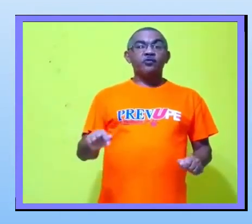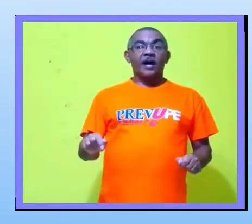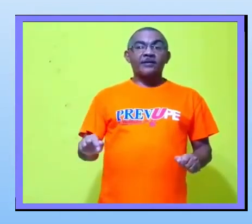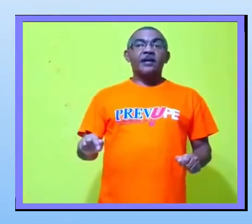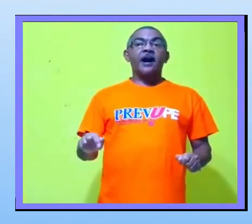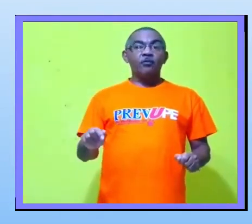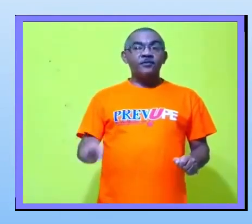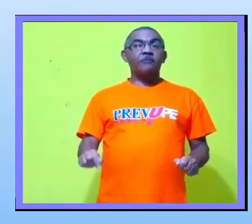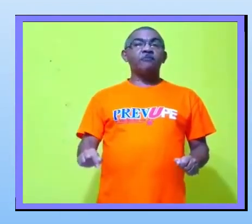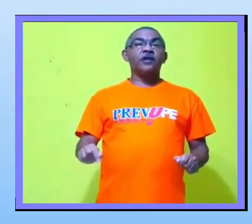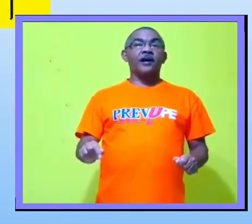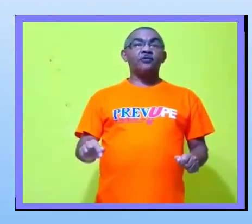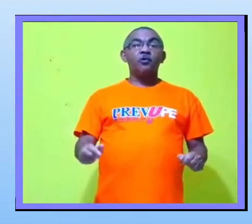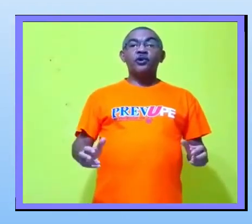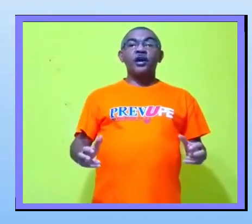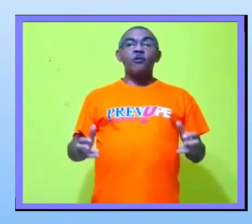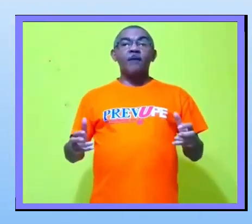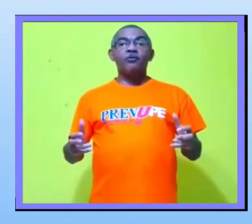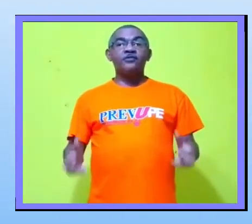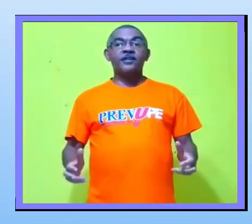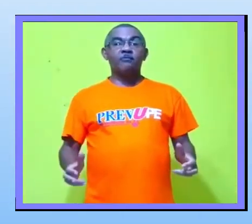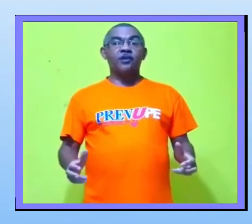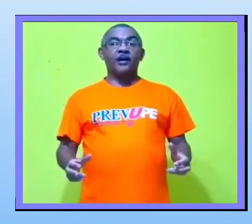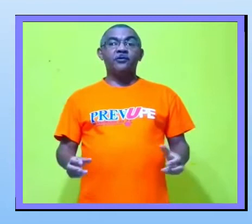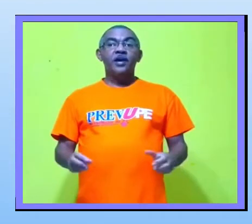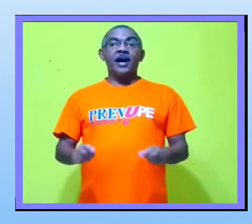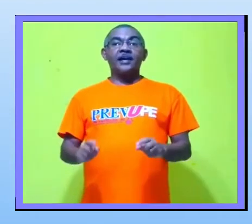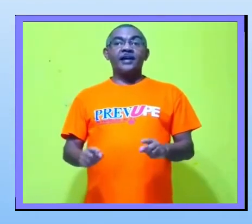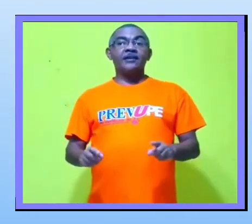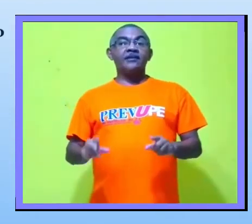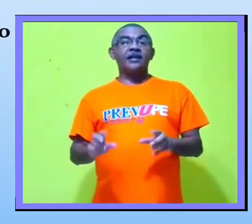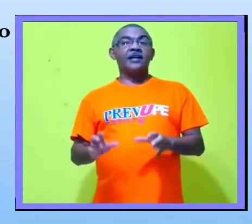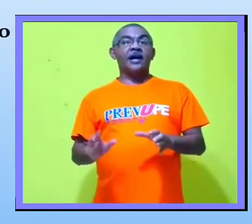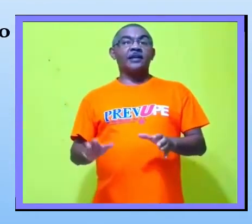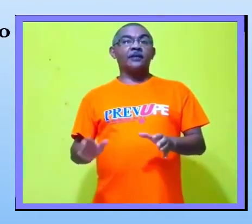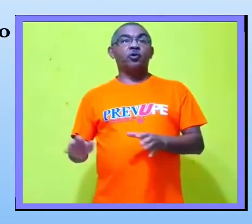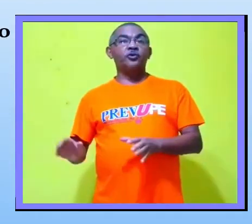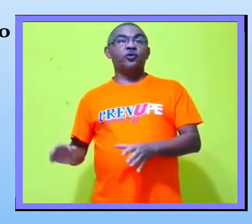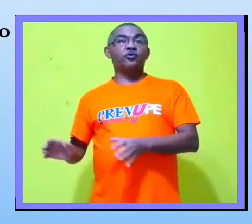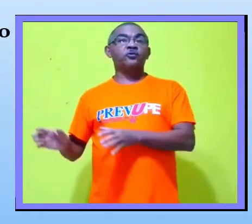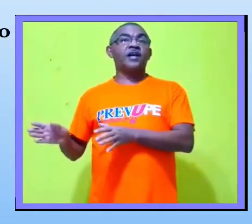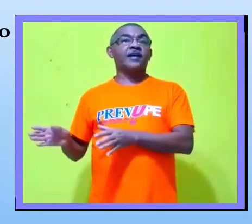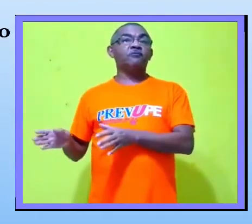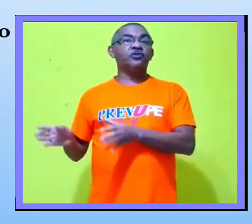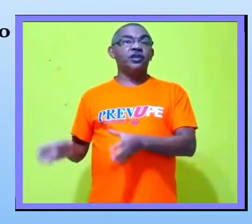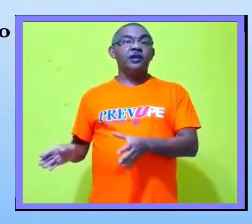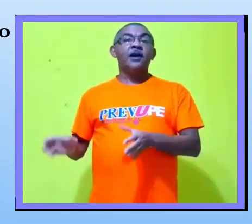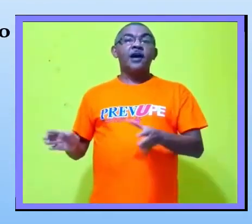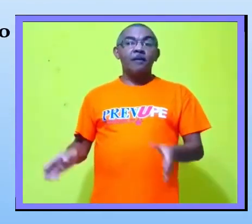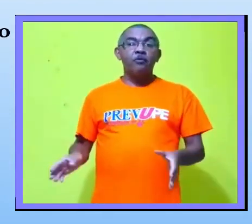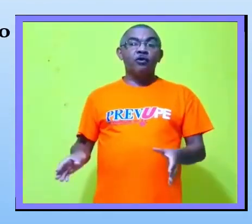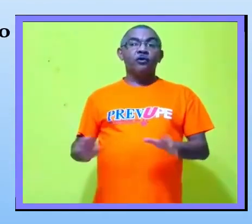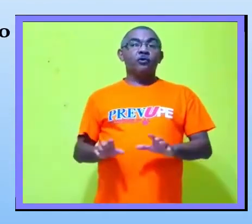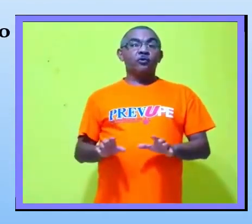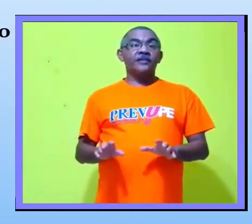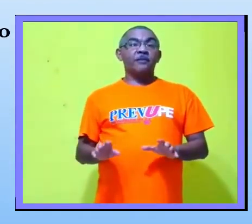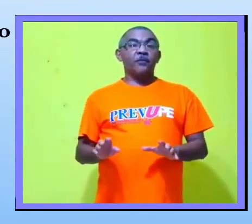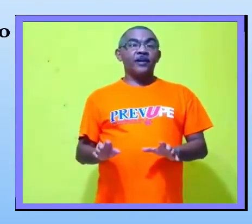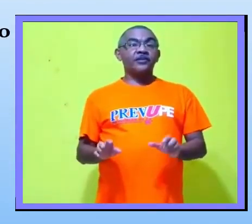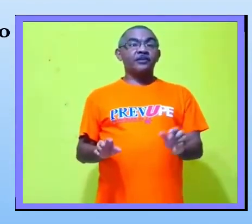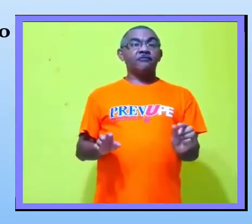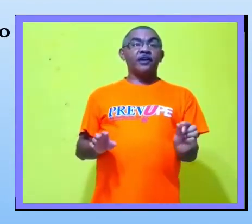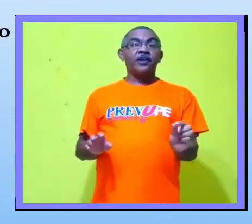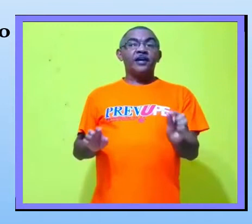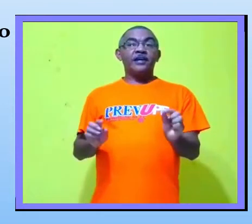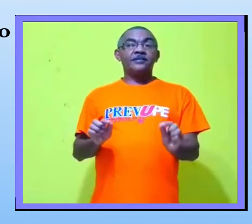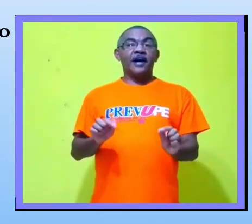nós temos o átomo de carbono secundário. O que é um carbono secundário? É aquele que está ligado a 2 outros átomos de carbono. No exemplo